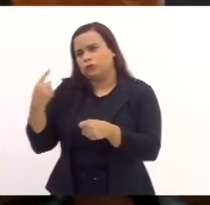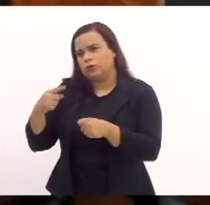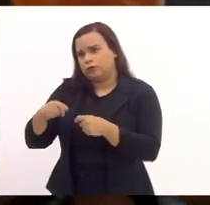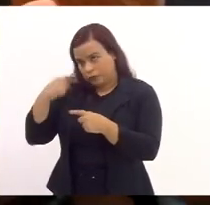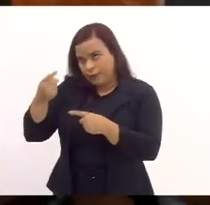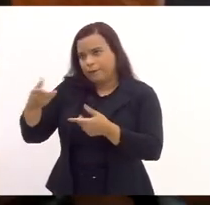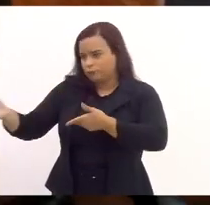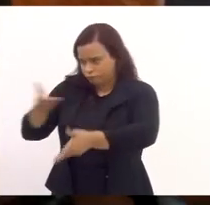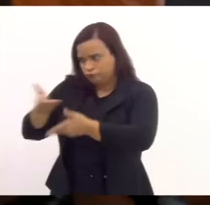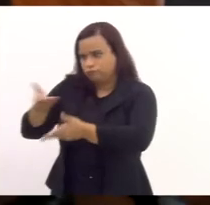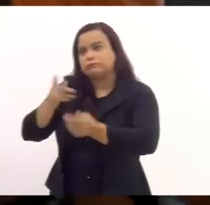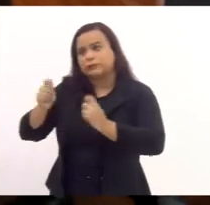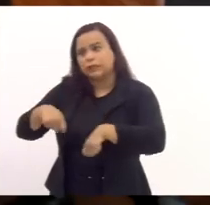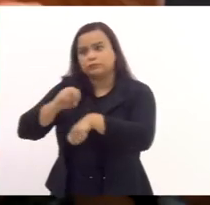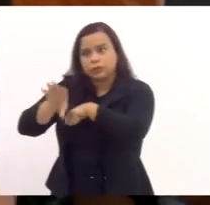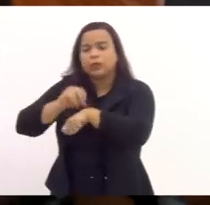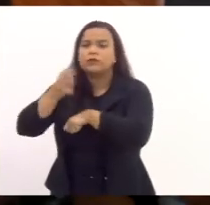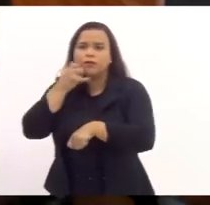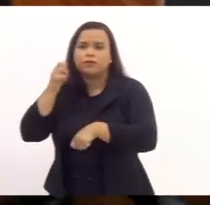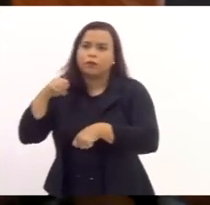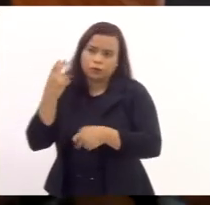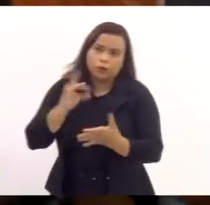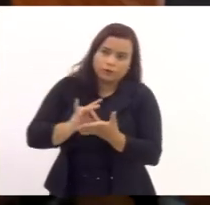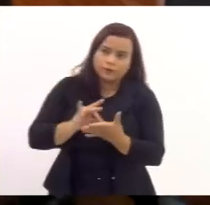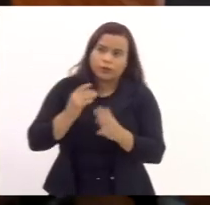por telefone ou enfim, oficialmente,